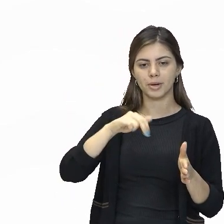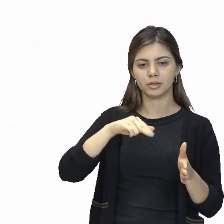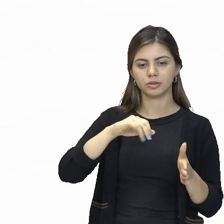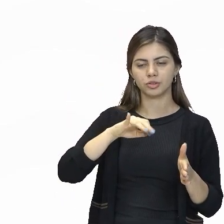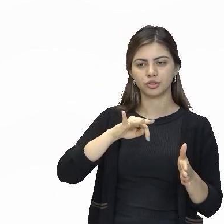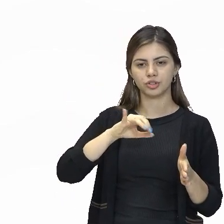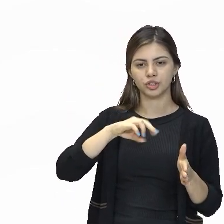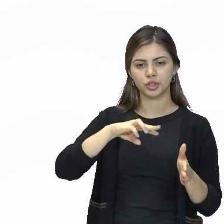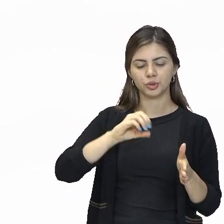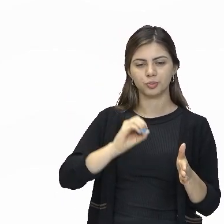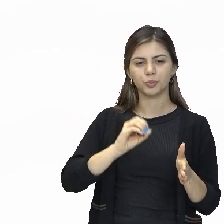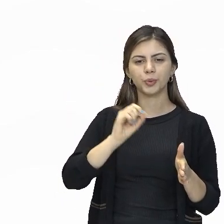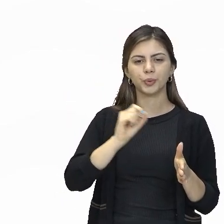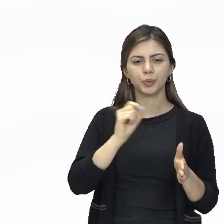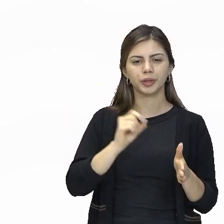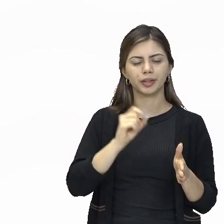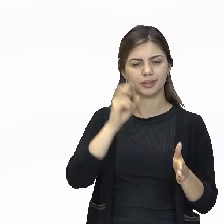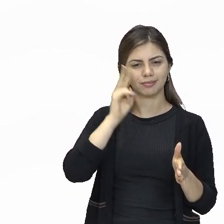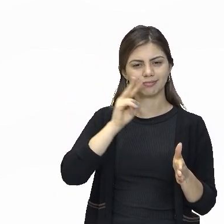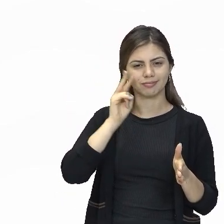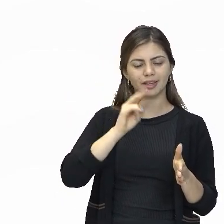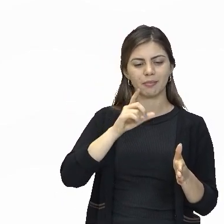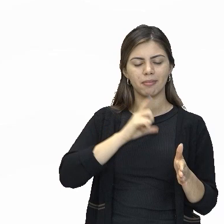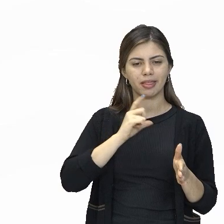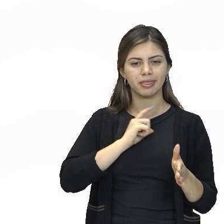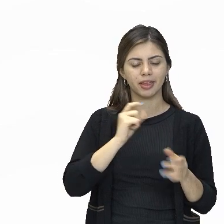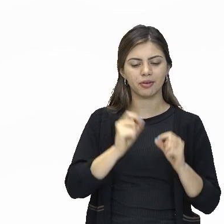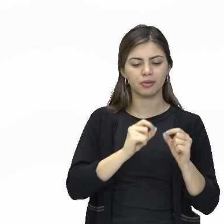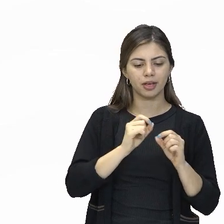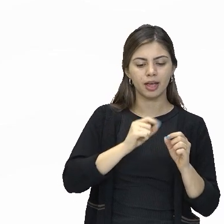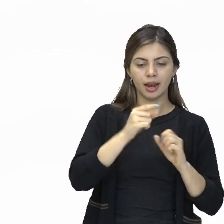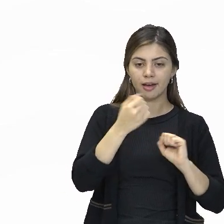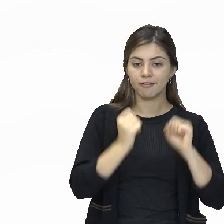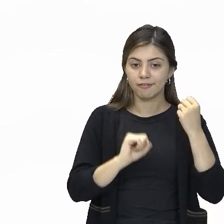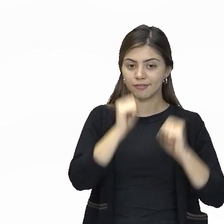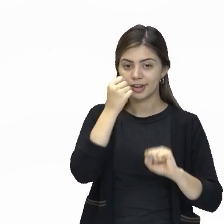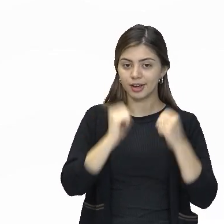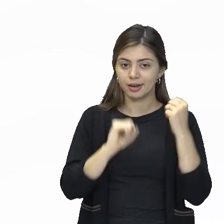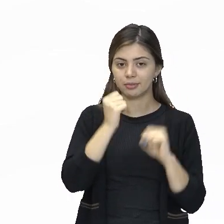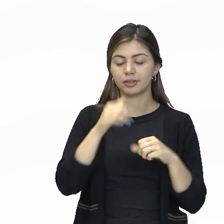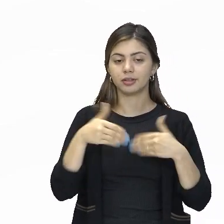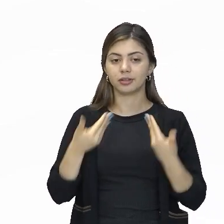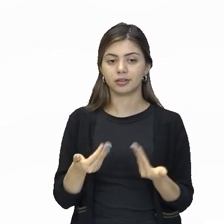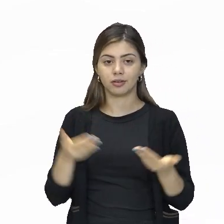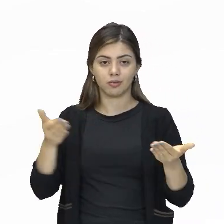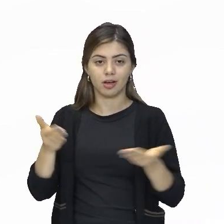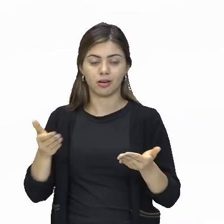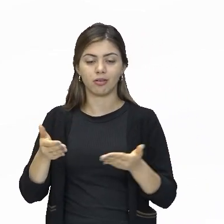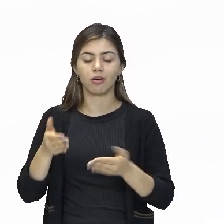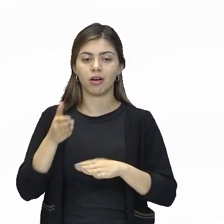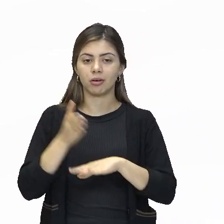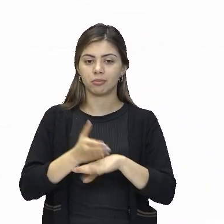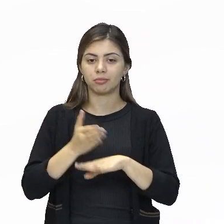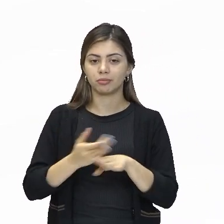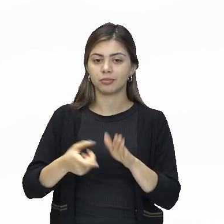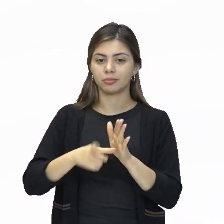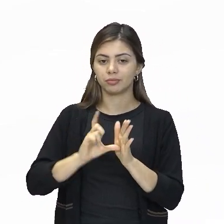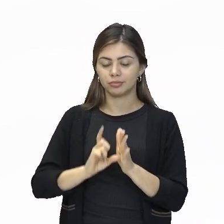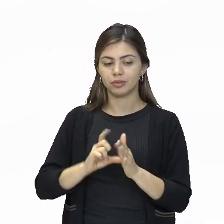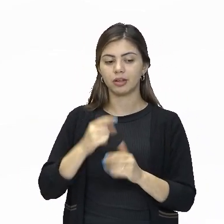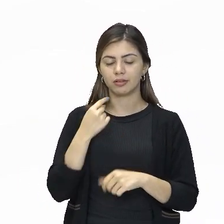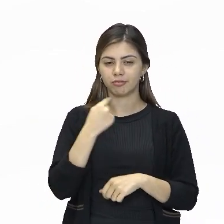já, nessa transição, as fábricas. Então, aqui no pré-modernismo já vai sentir esse lado aí da fábrica